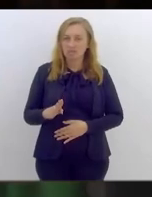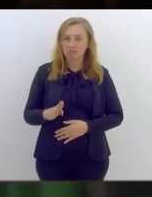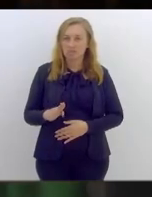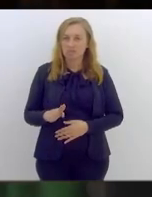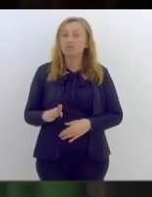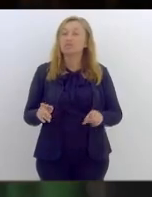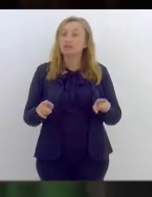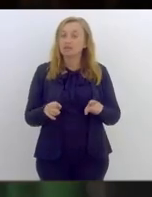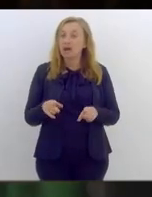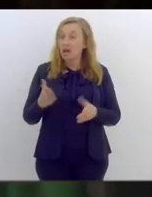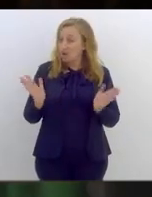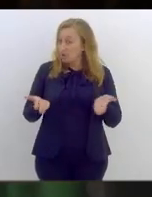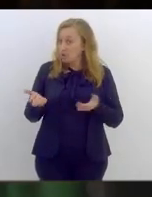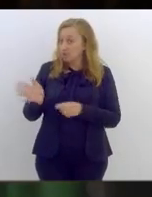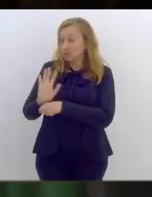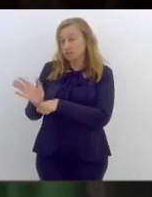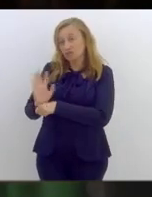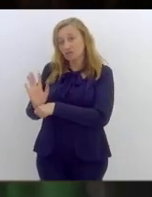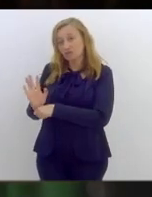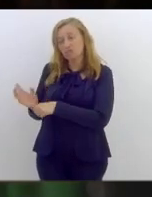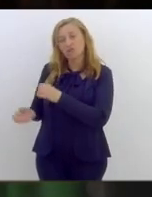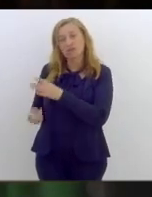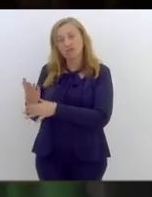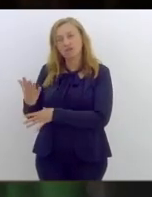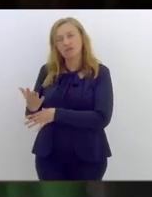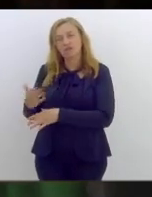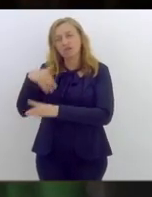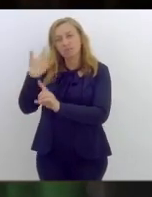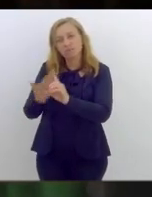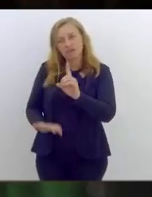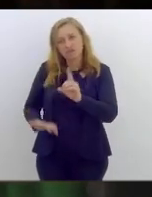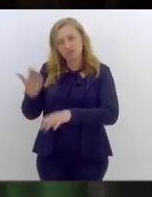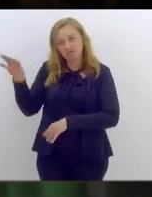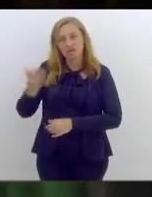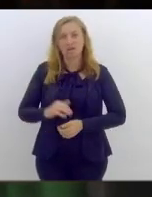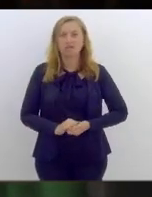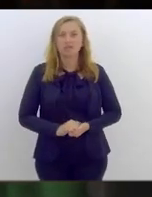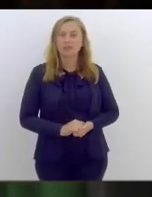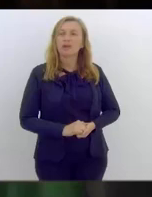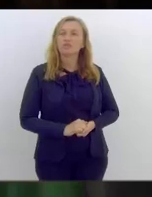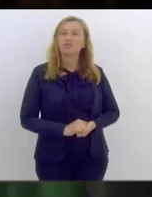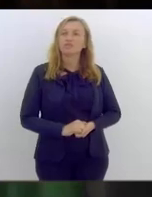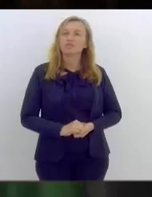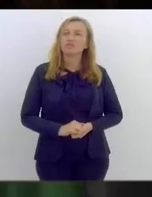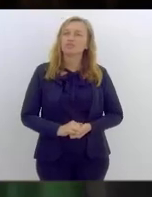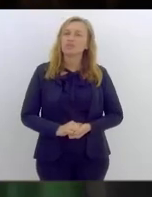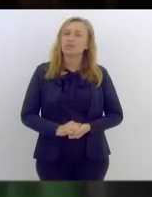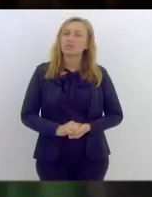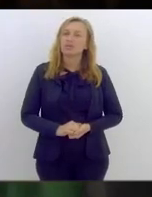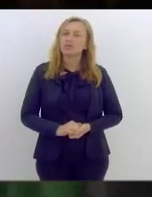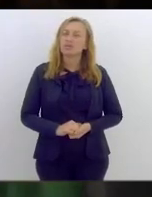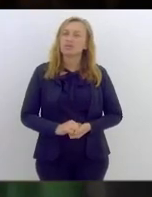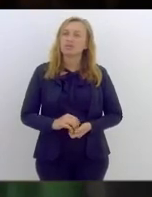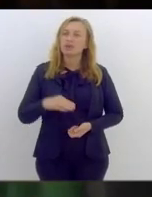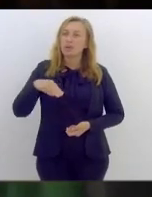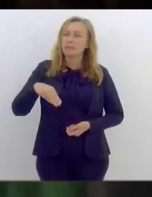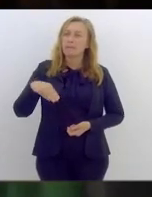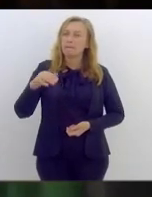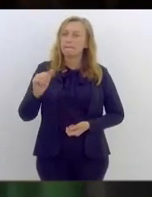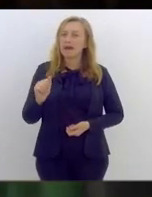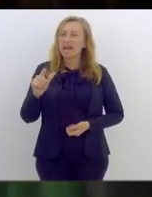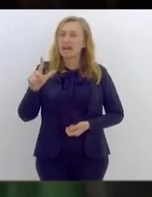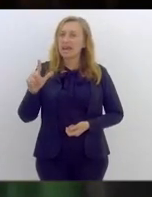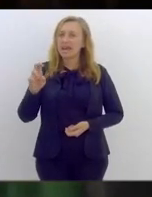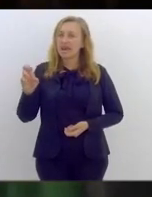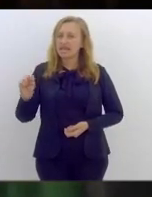mesmo eu estou fazendo um filme que eu homenageio ela, o Malês, que é sobre o massacre dos Malês. Então, o maior e